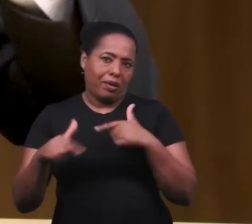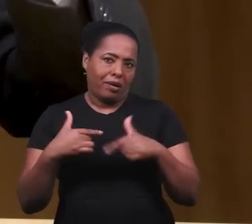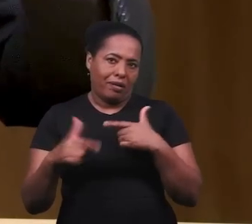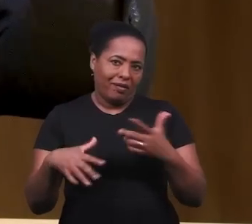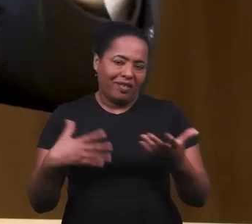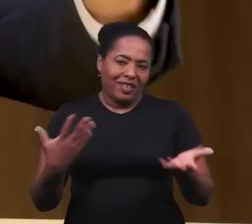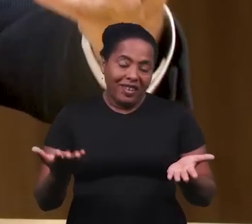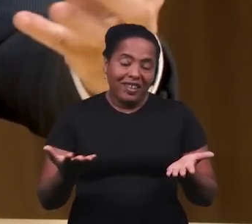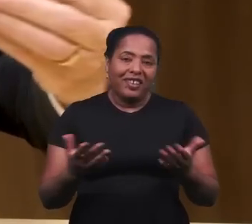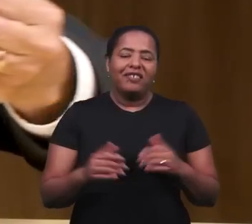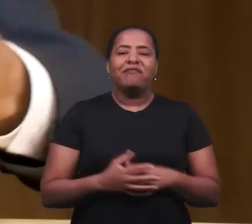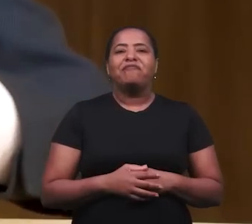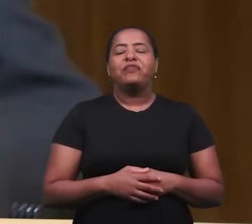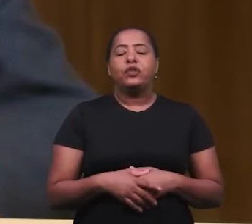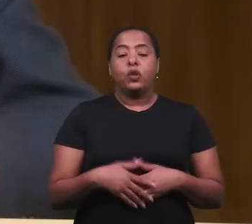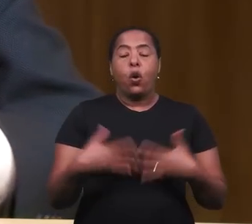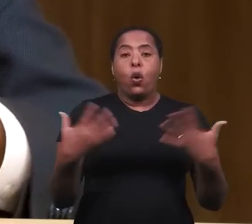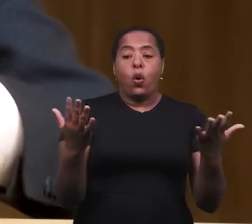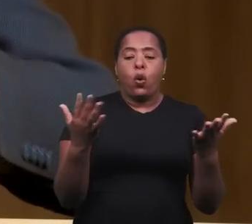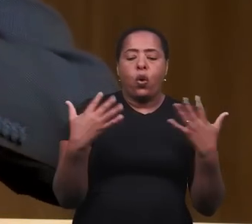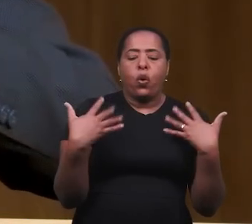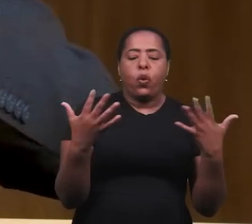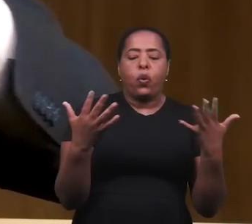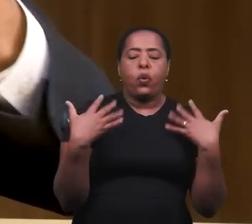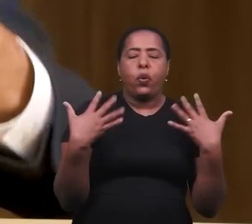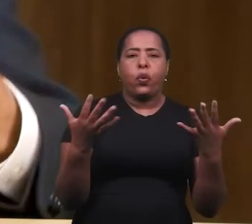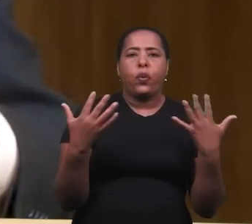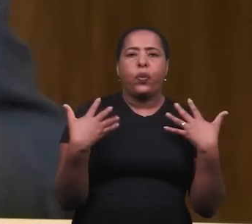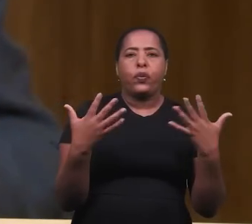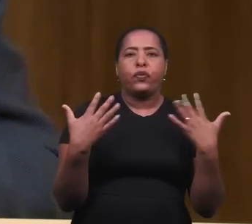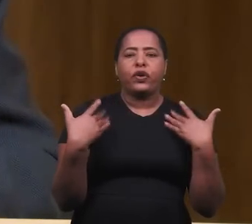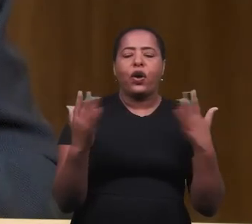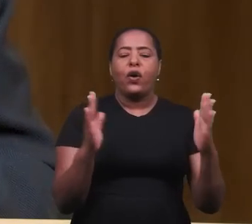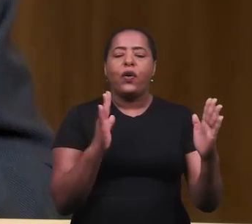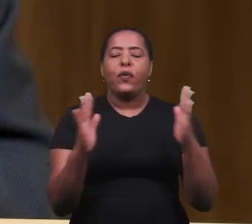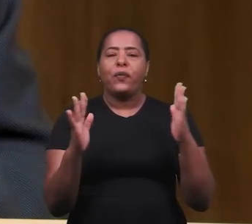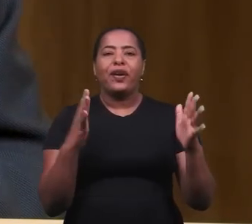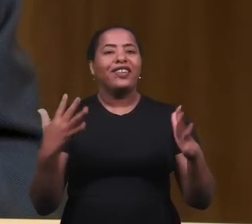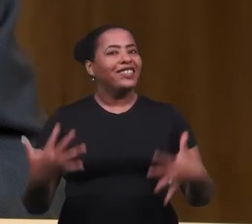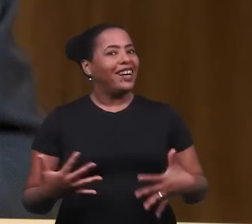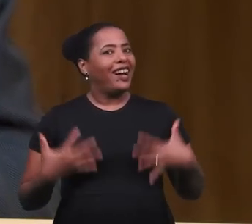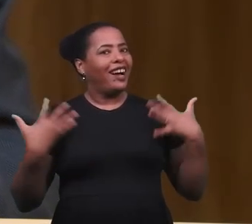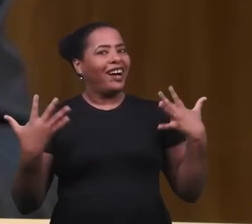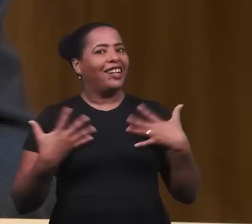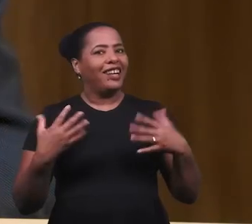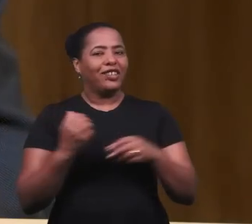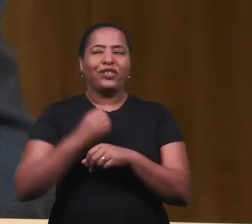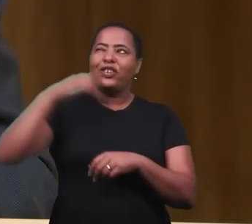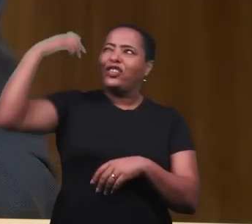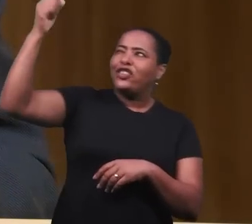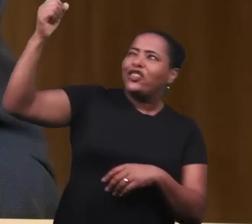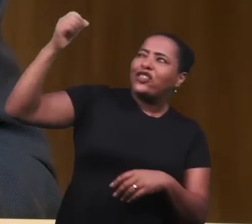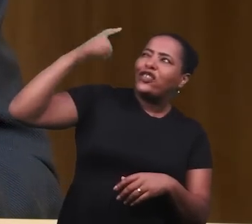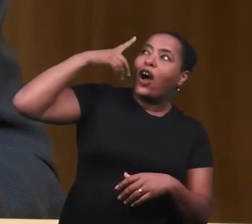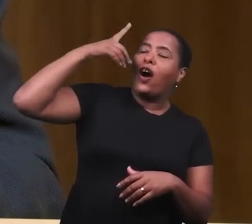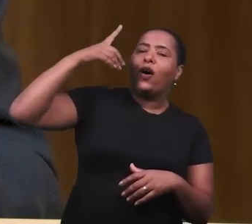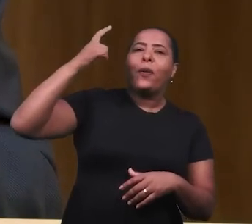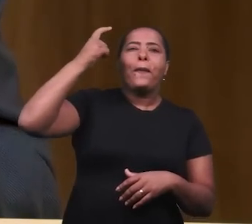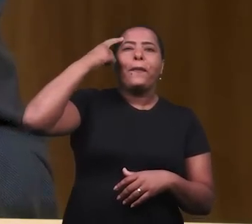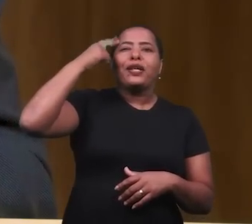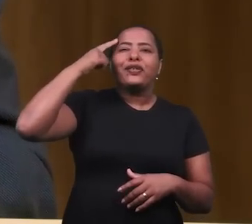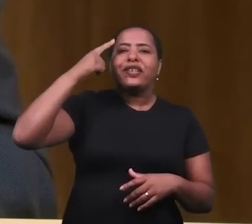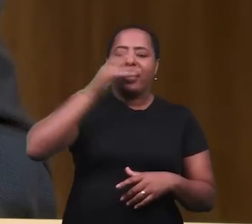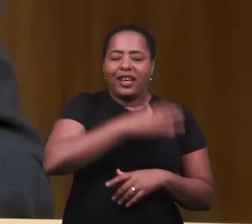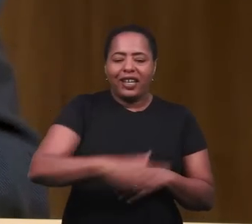você prospera, quando você é levantado. São fases lindas da vida. O verão